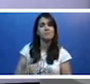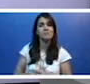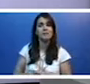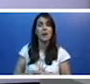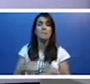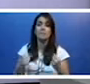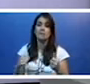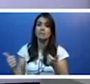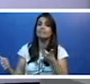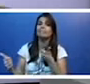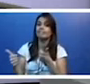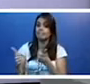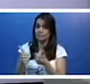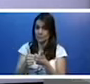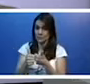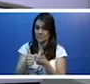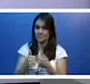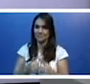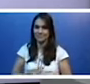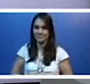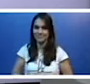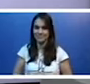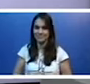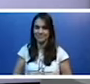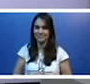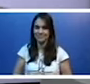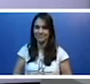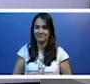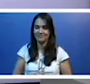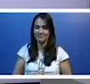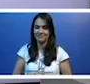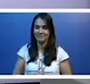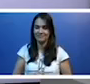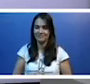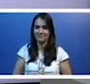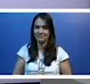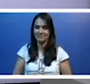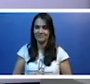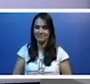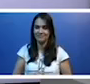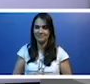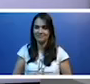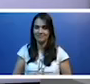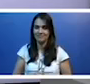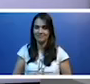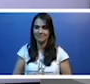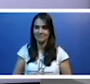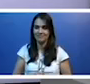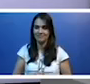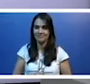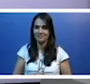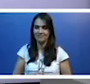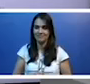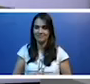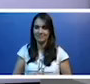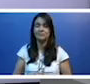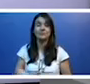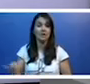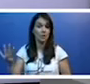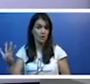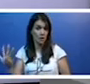eu vou aproximar ele vou aproximar para uma casa decimal certo aqui tem